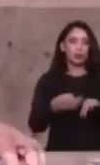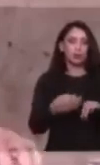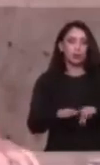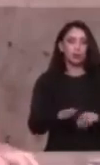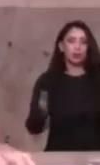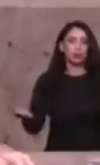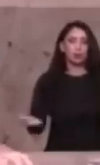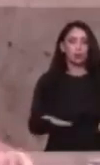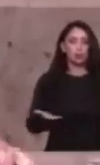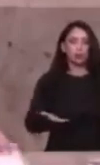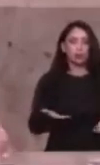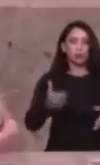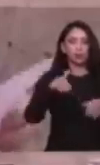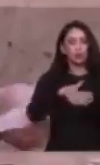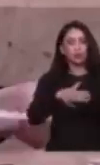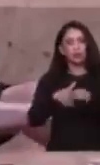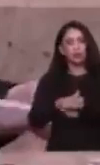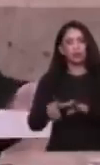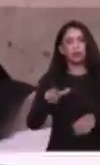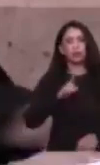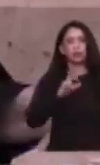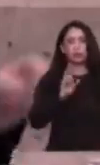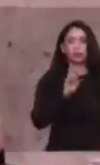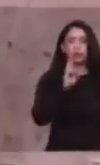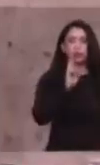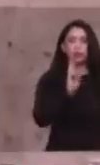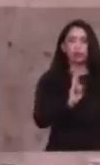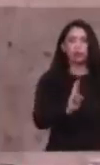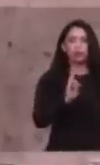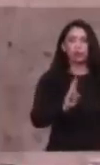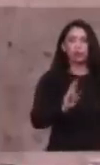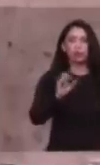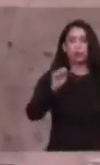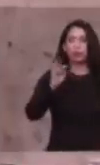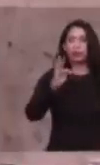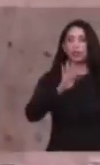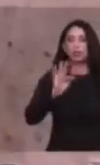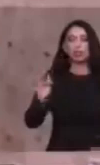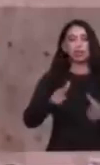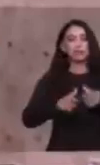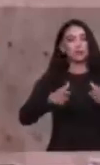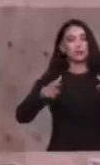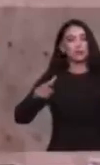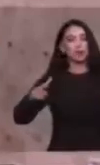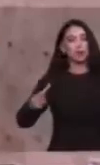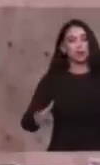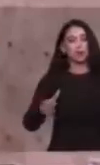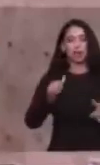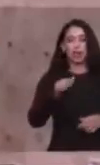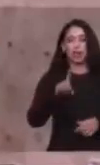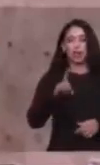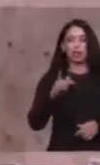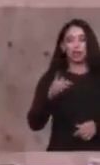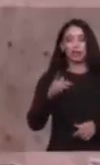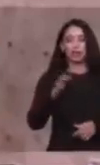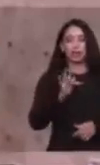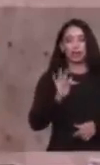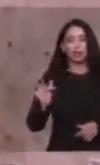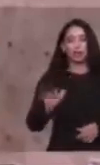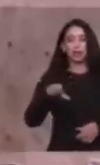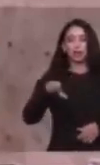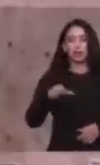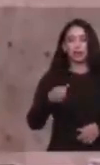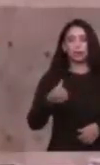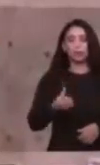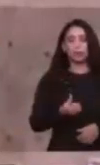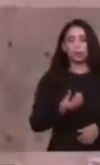votos, proclamo o resultado que o tribunal, por maioria, conheceu da DPF